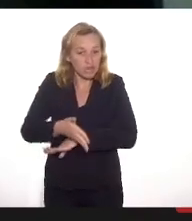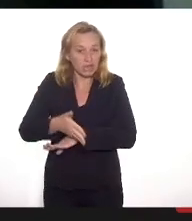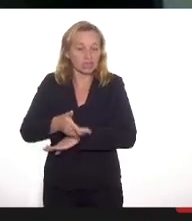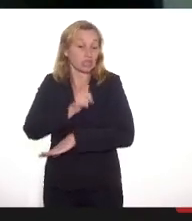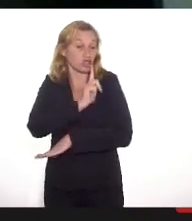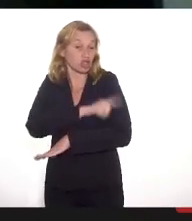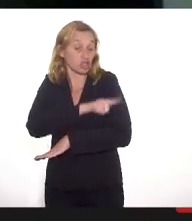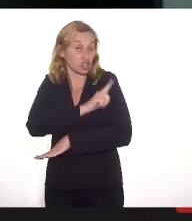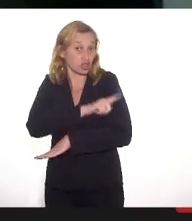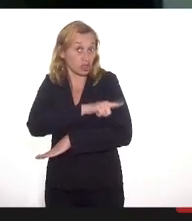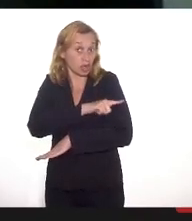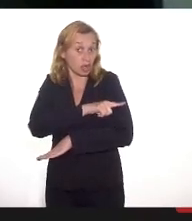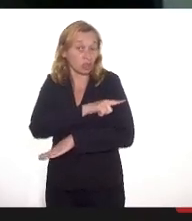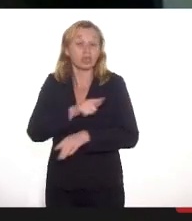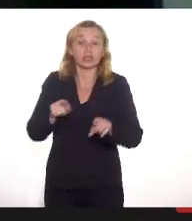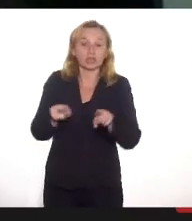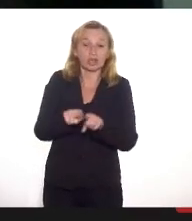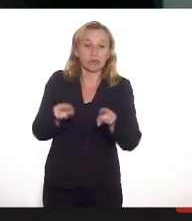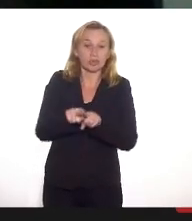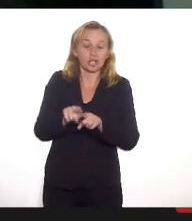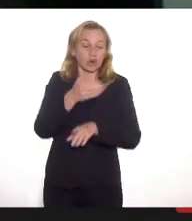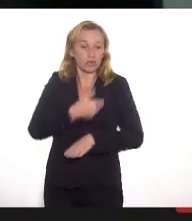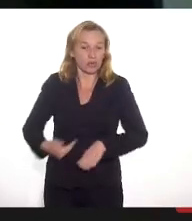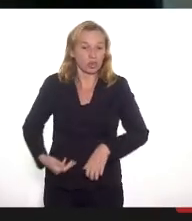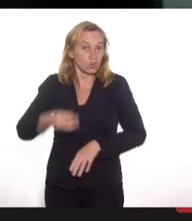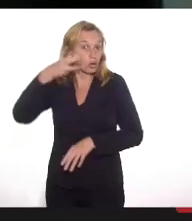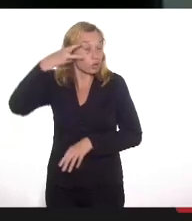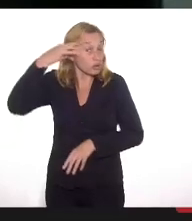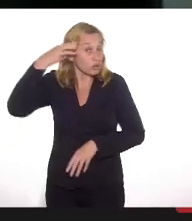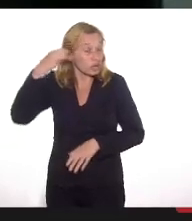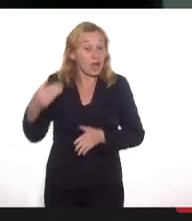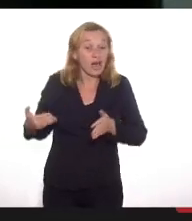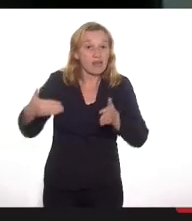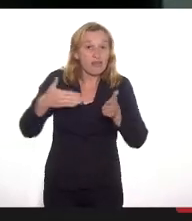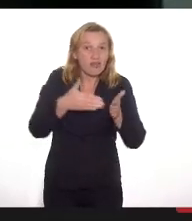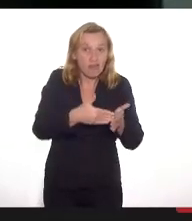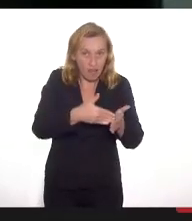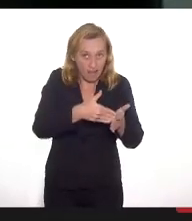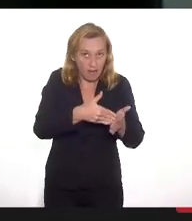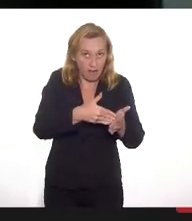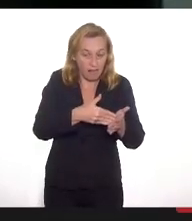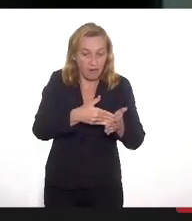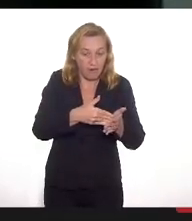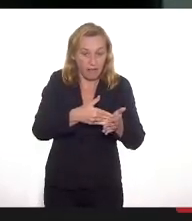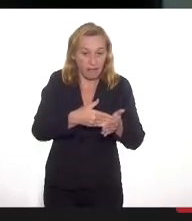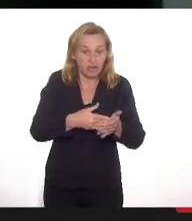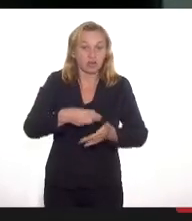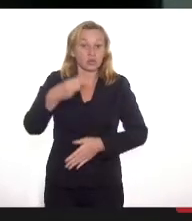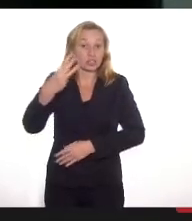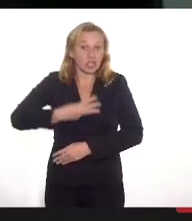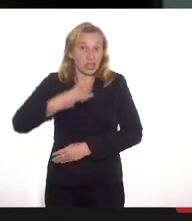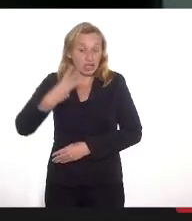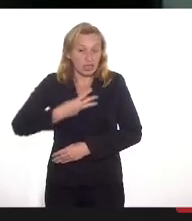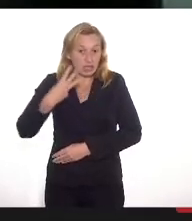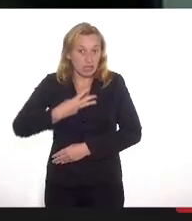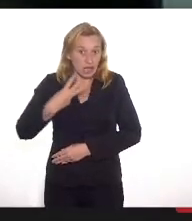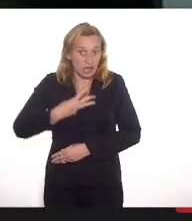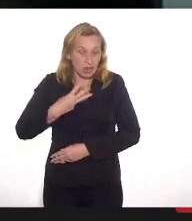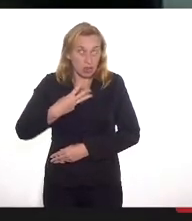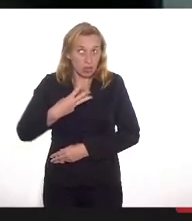gestão do então Governador Wilson Y até a permanência do terço o